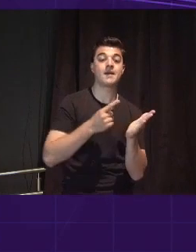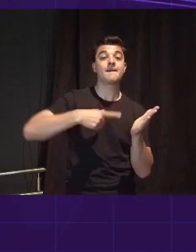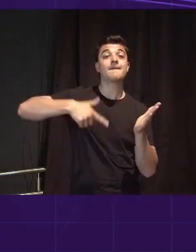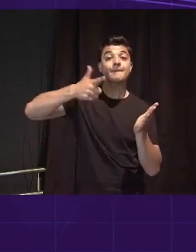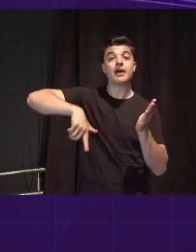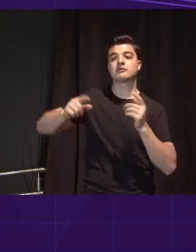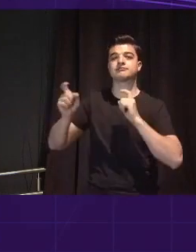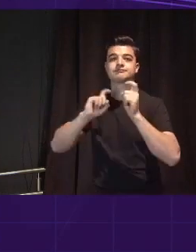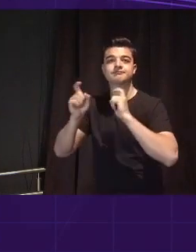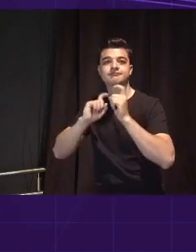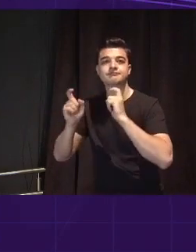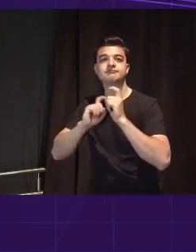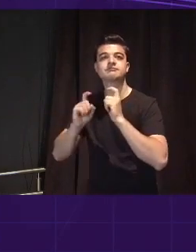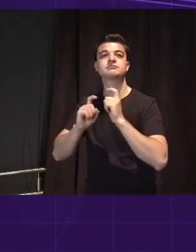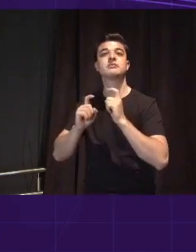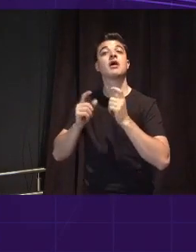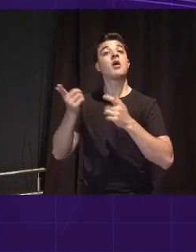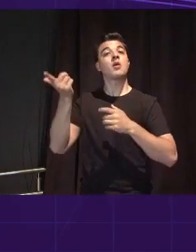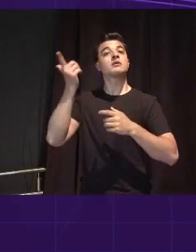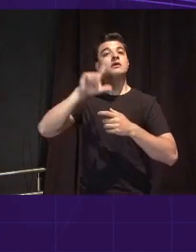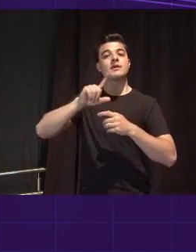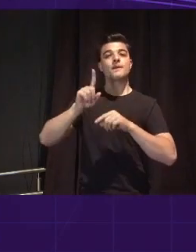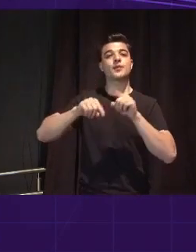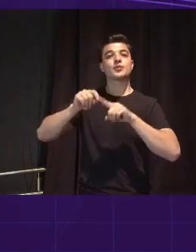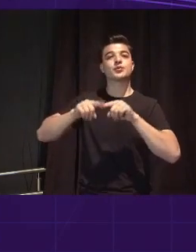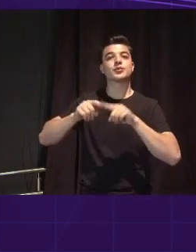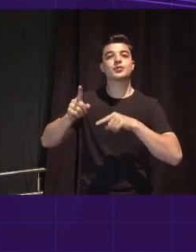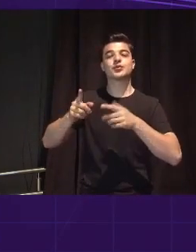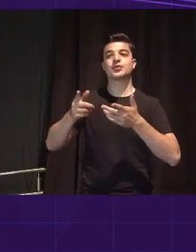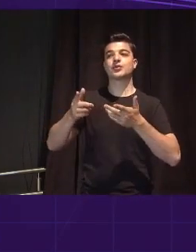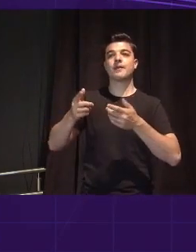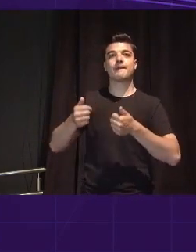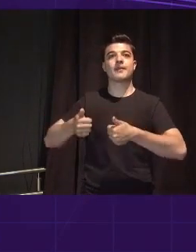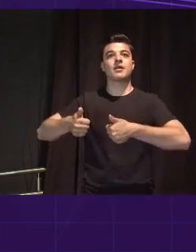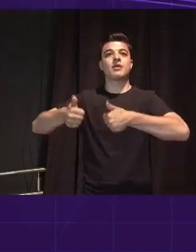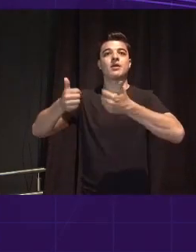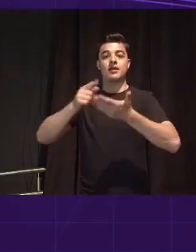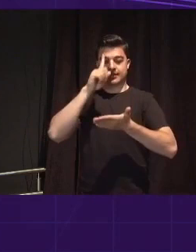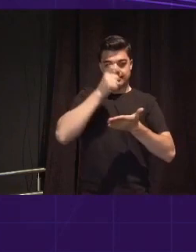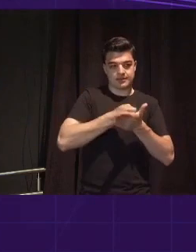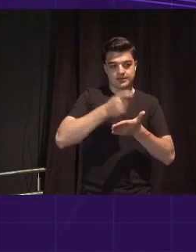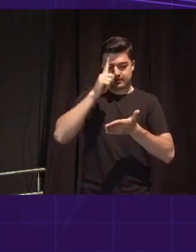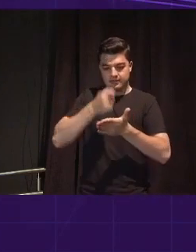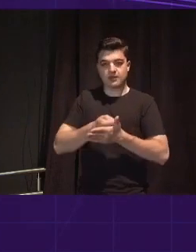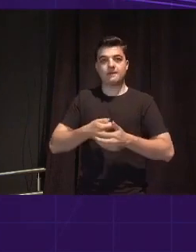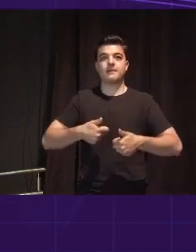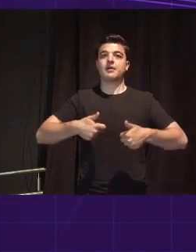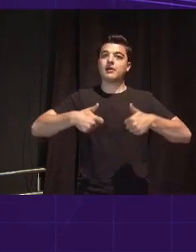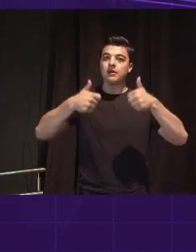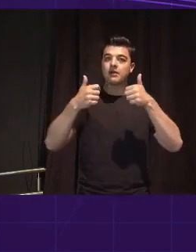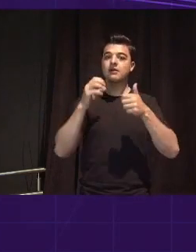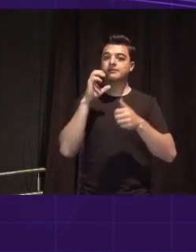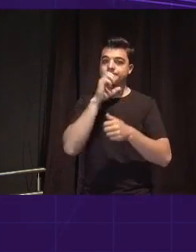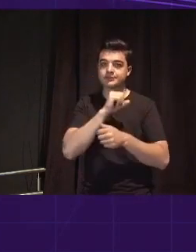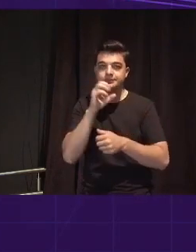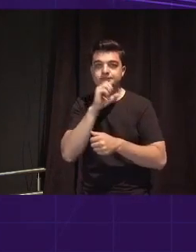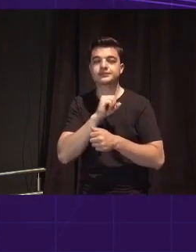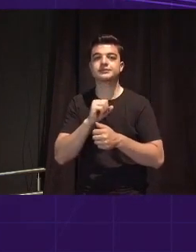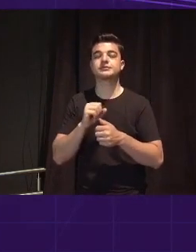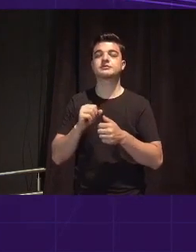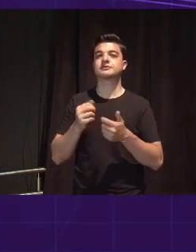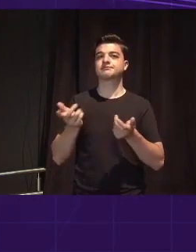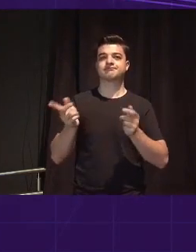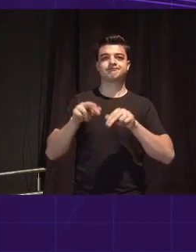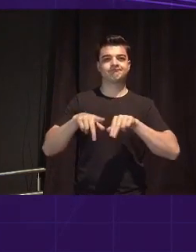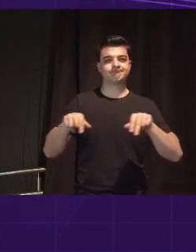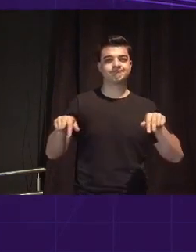de decisão, melhorar métricas de produto. Então, tudo começou a se juntar, se fundir e fazer muito sentido dentro de Product